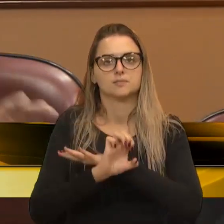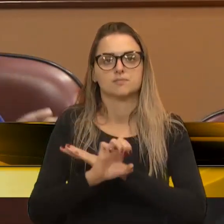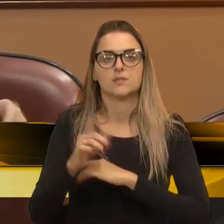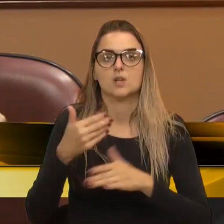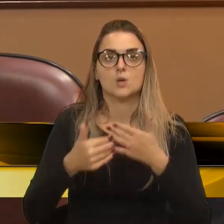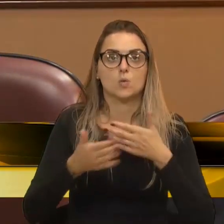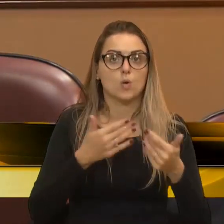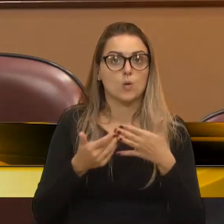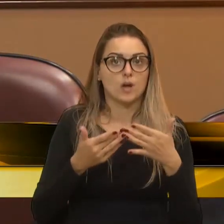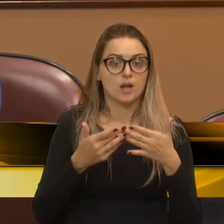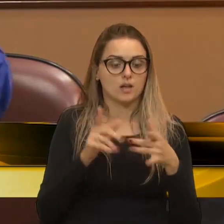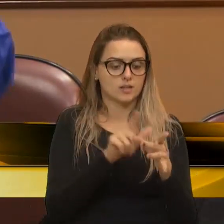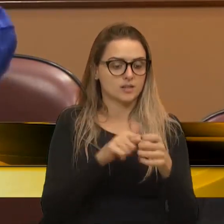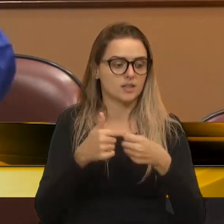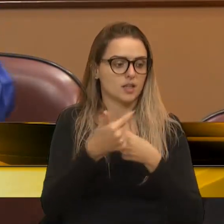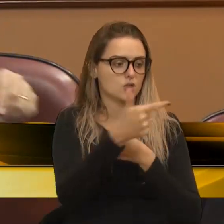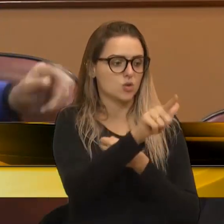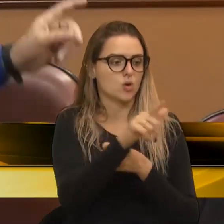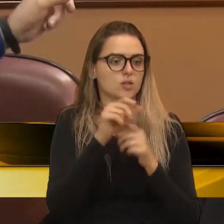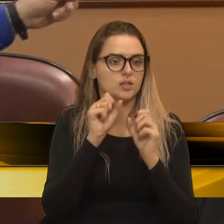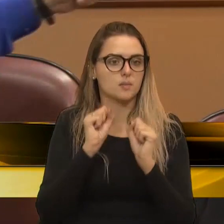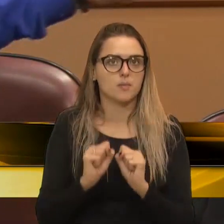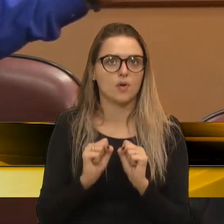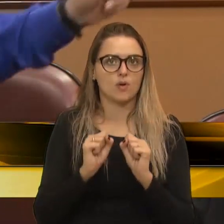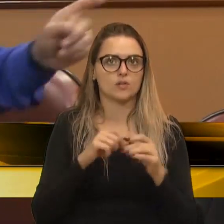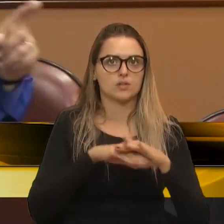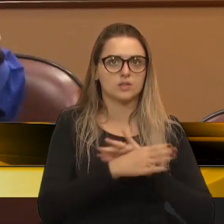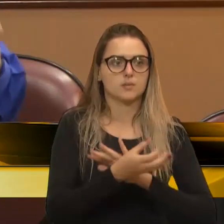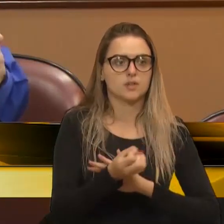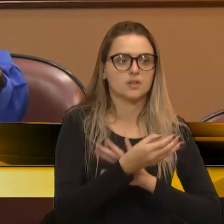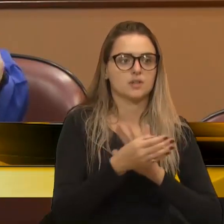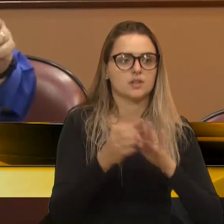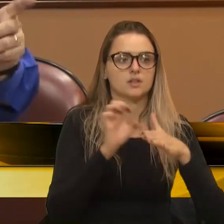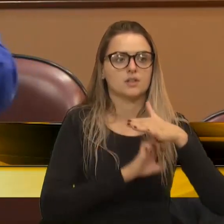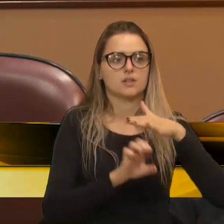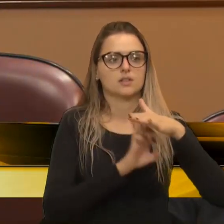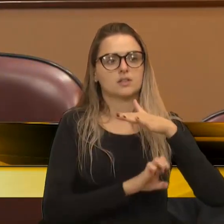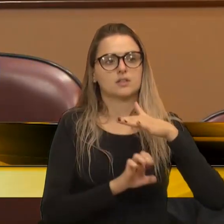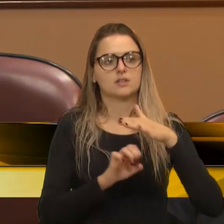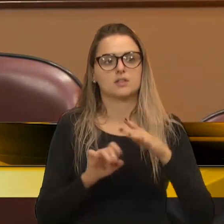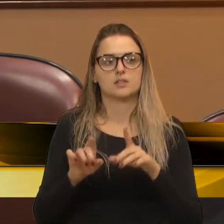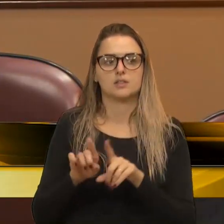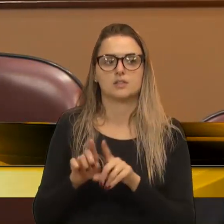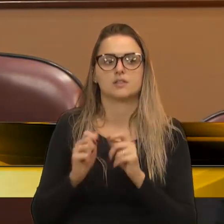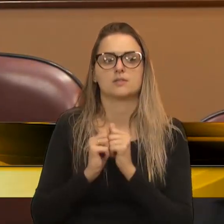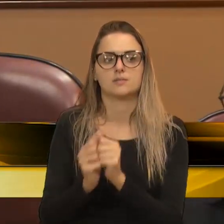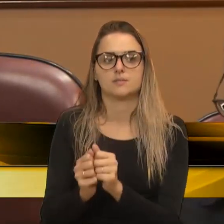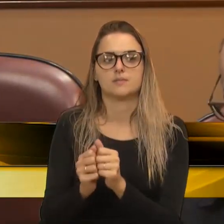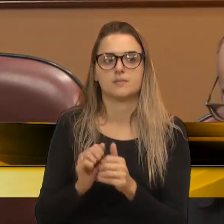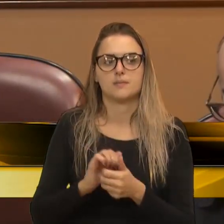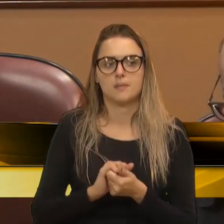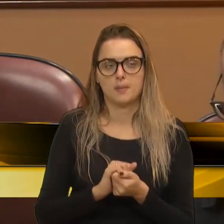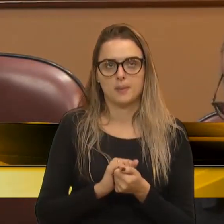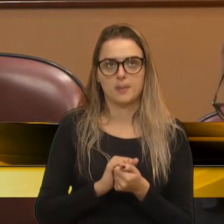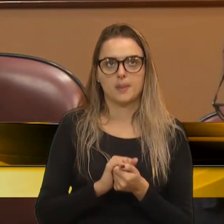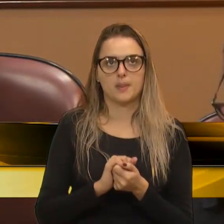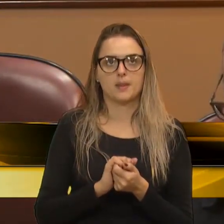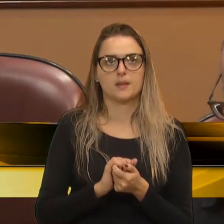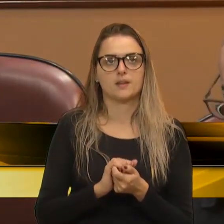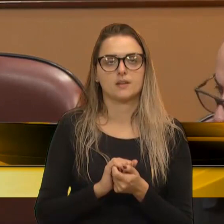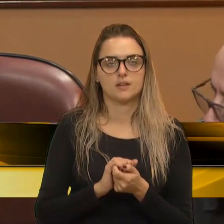leva nossas empresas. Mas tem que olhar muito nessa questão viária das estradas, que foi diminuído de 40 para